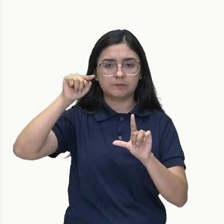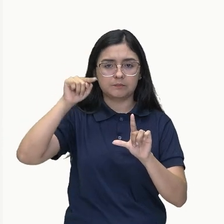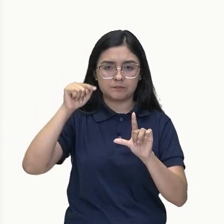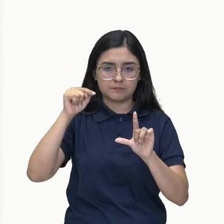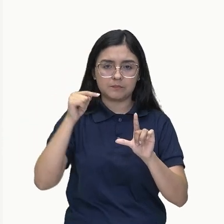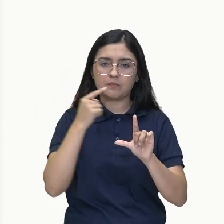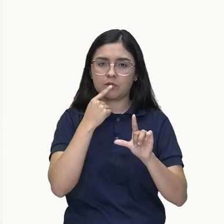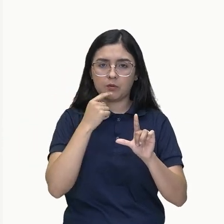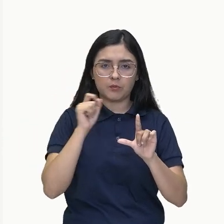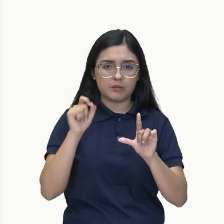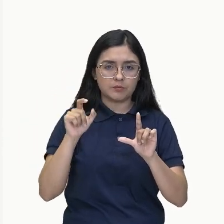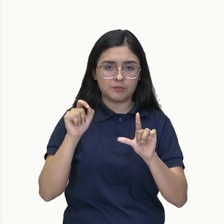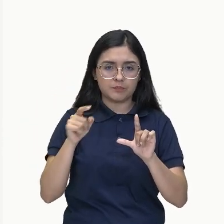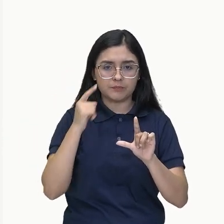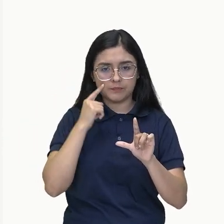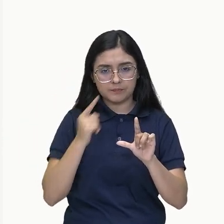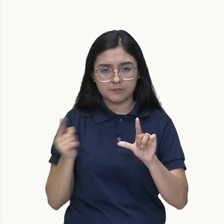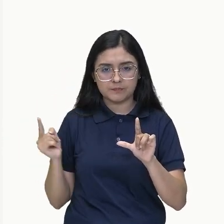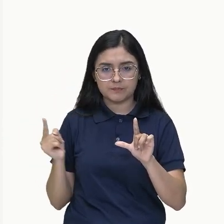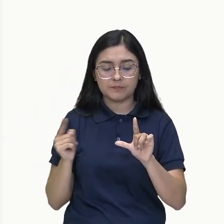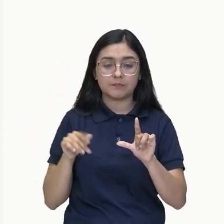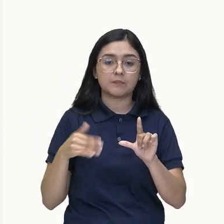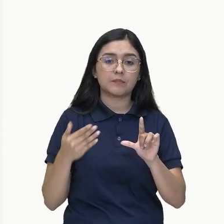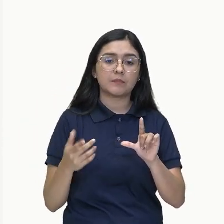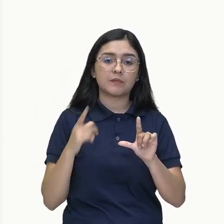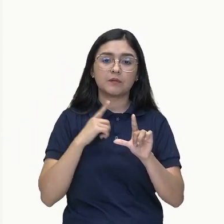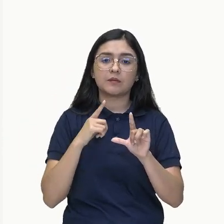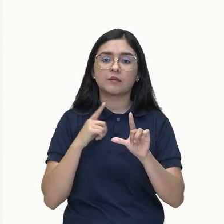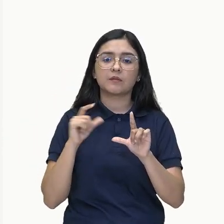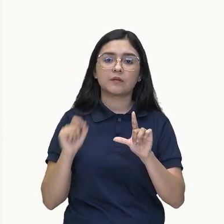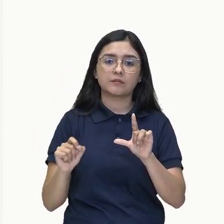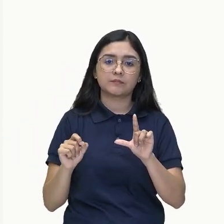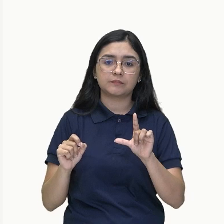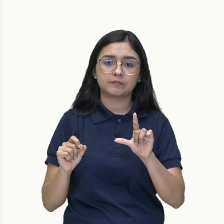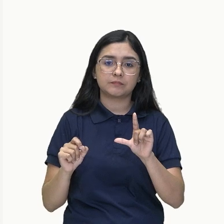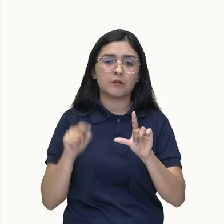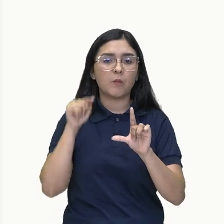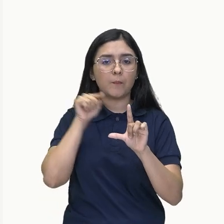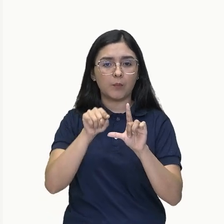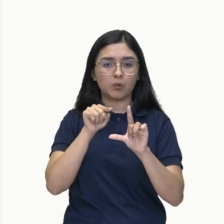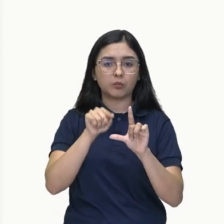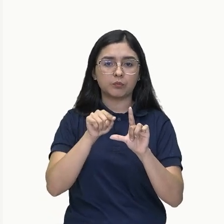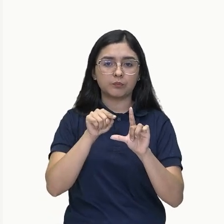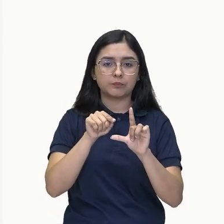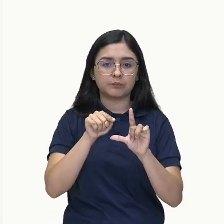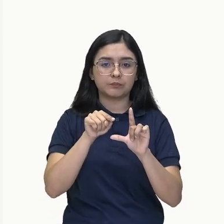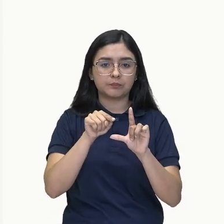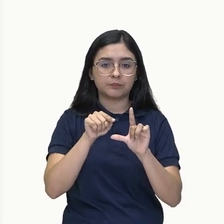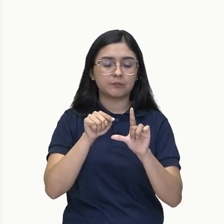gráfico, tá? E aqui está o seu vértice, bem aqui.